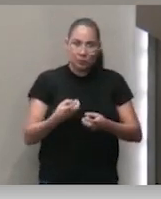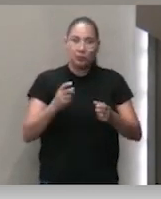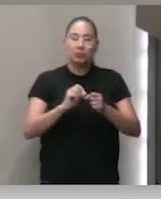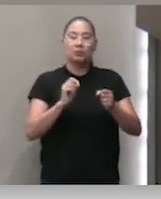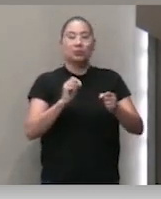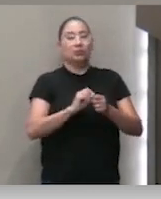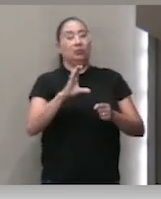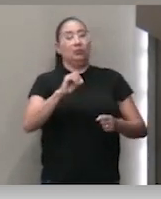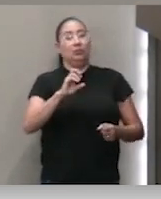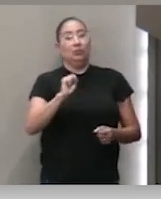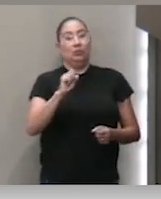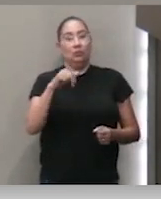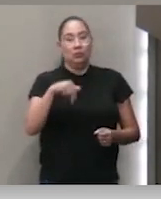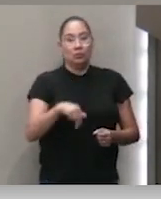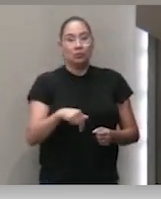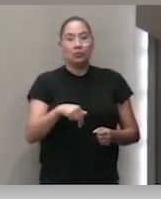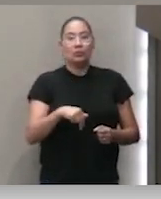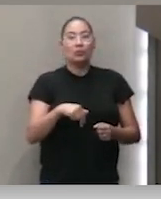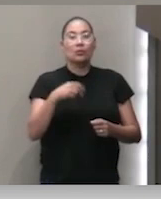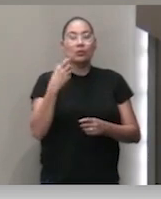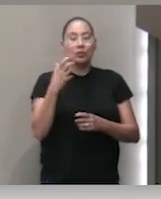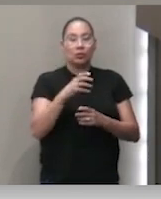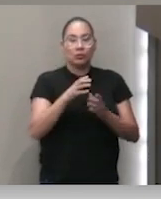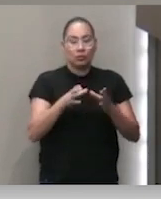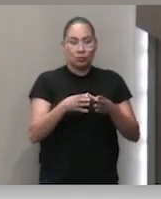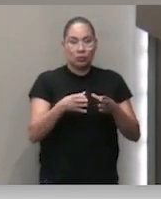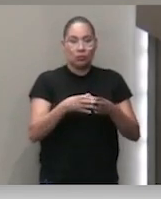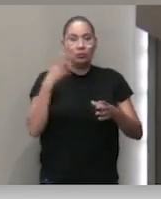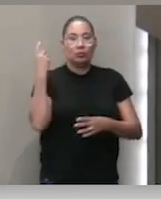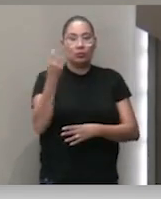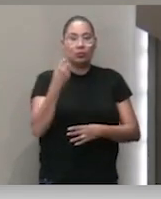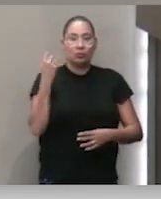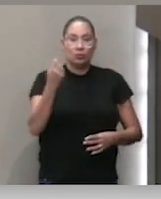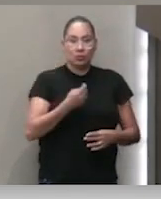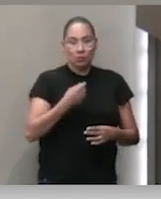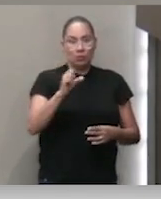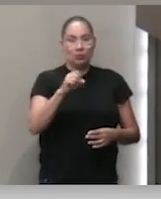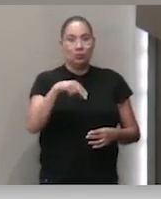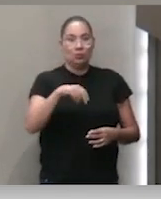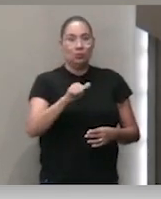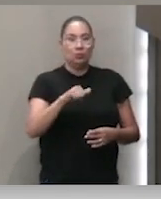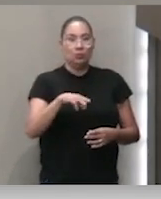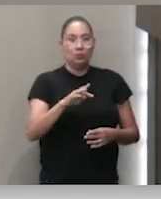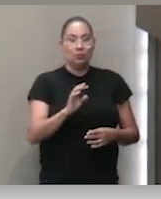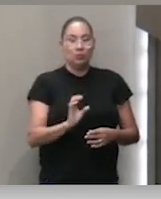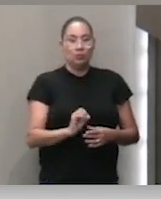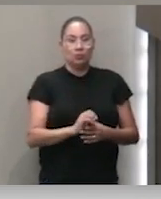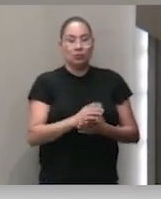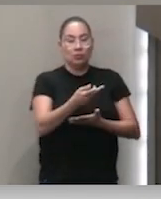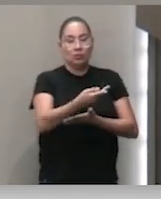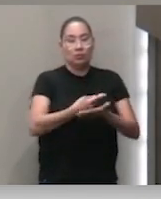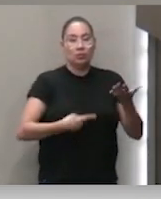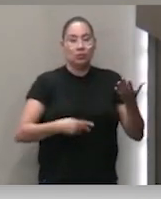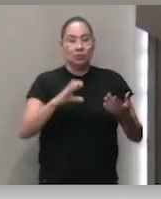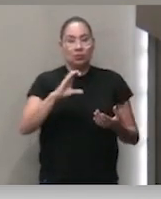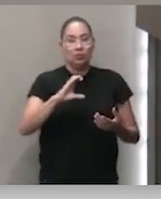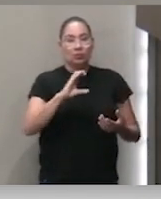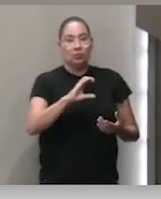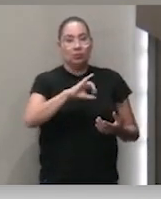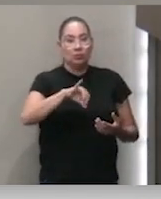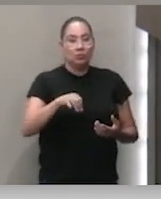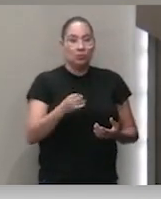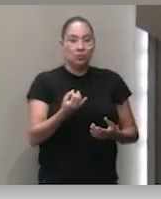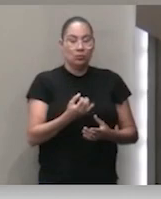pela Corsan, Companhia Rio Grandense de Saneamento. Parecer,